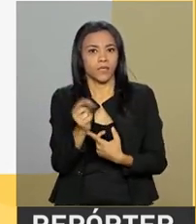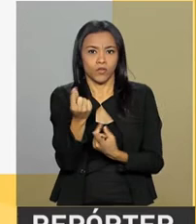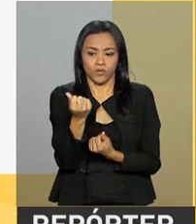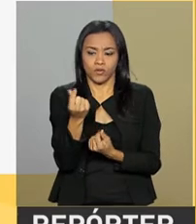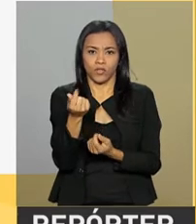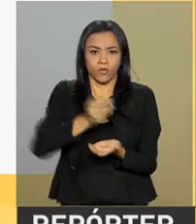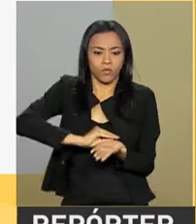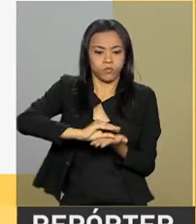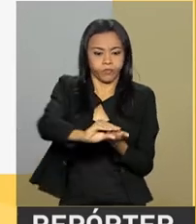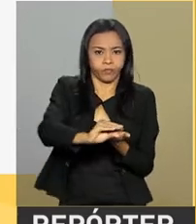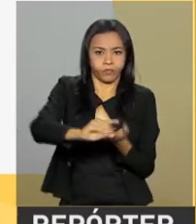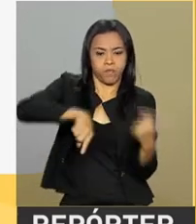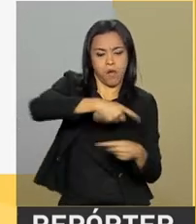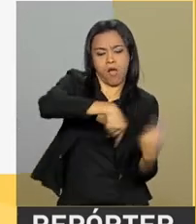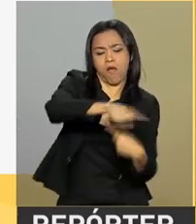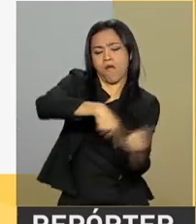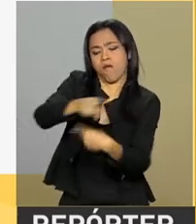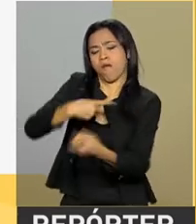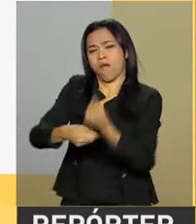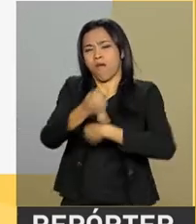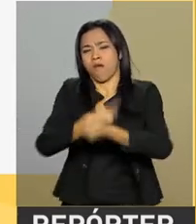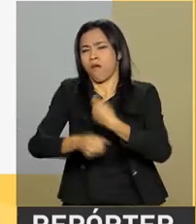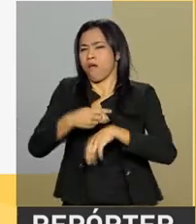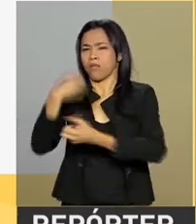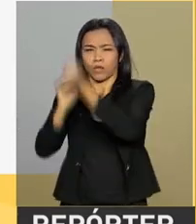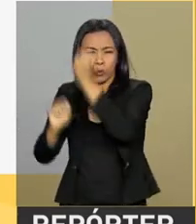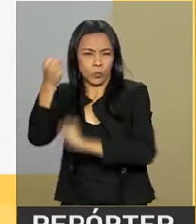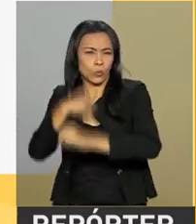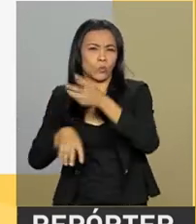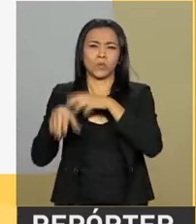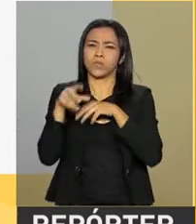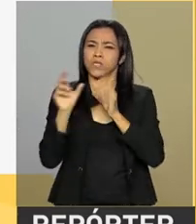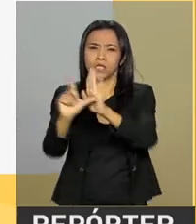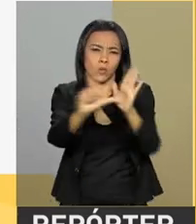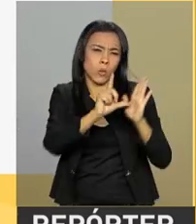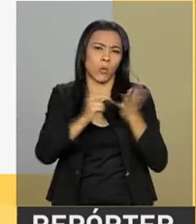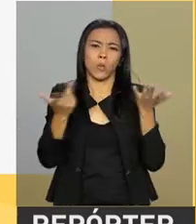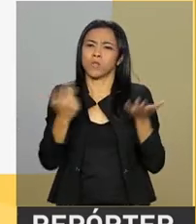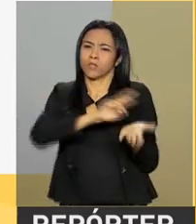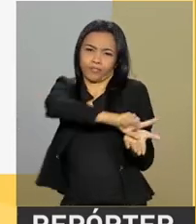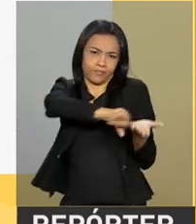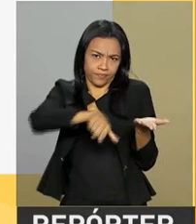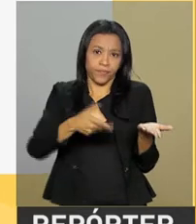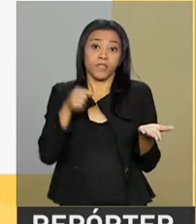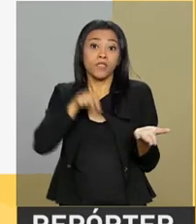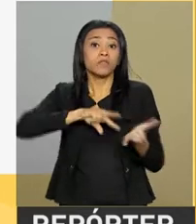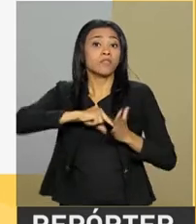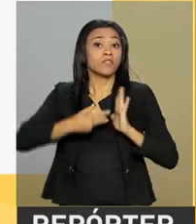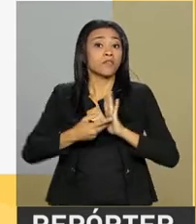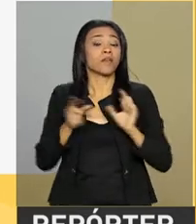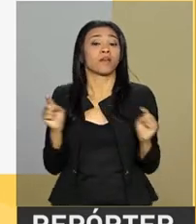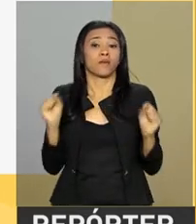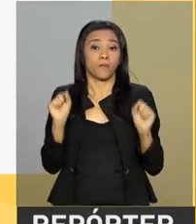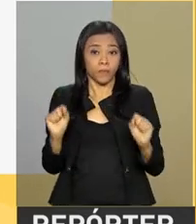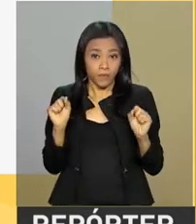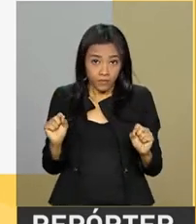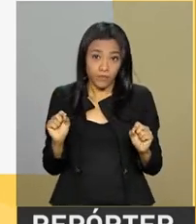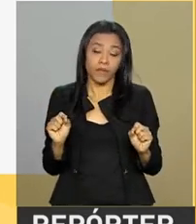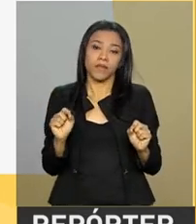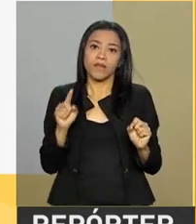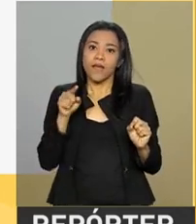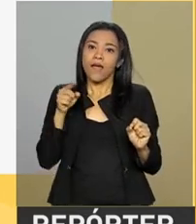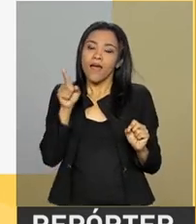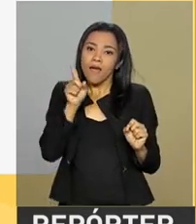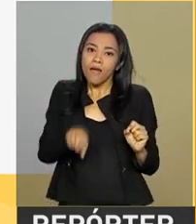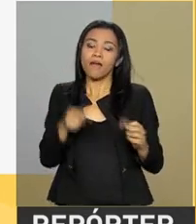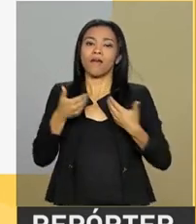na economia turca do comércio no varejo não é isso vai significar também a possibilidade de abertura